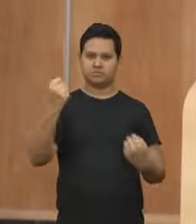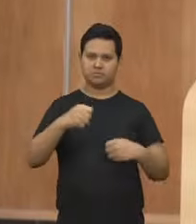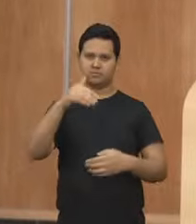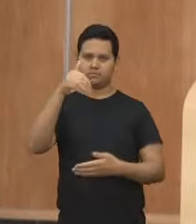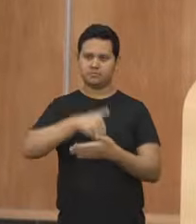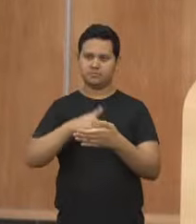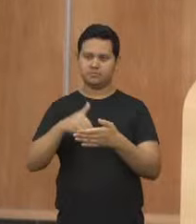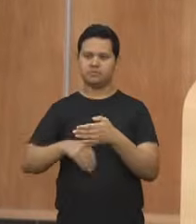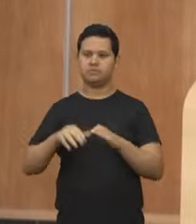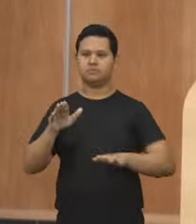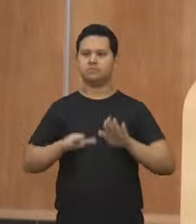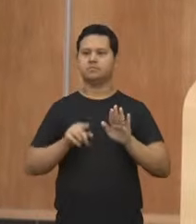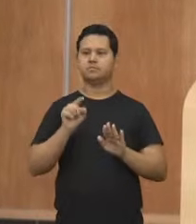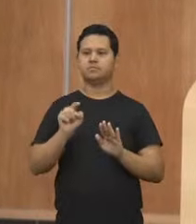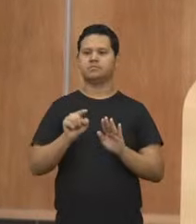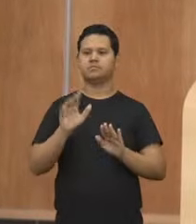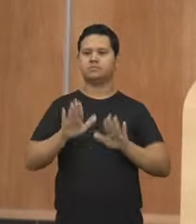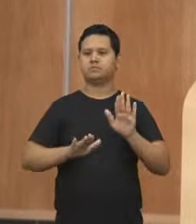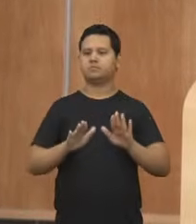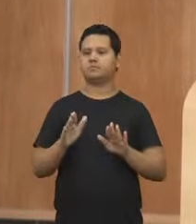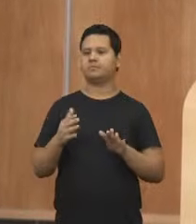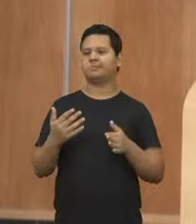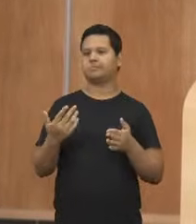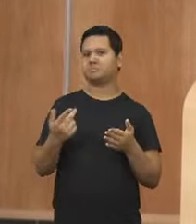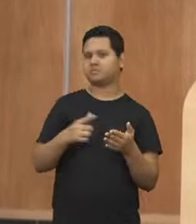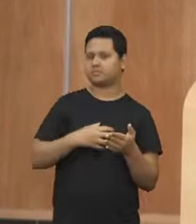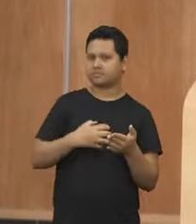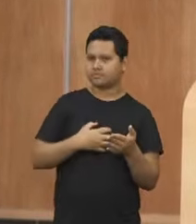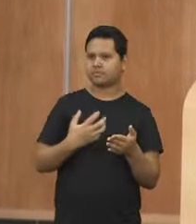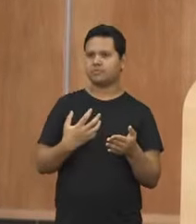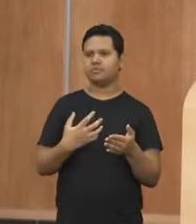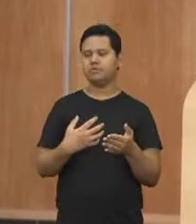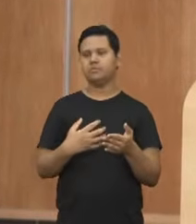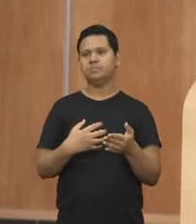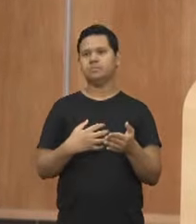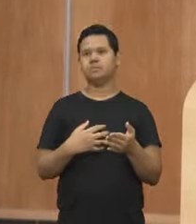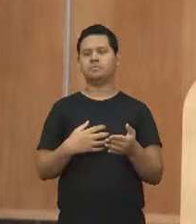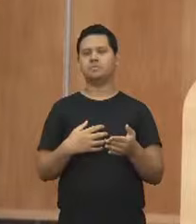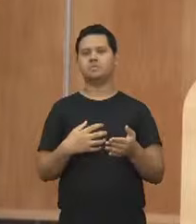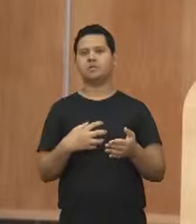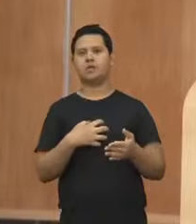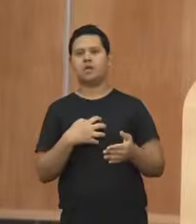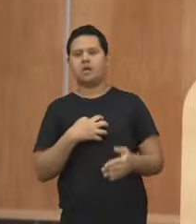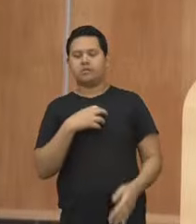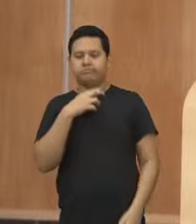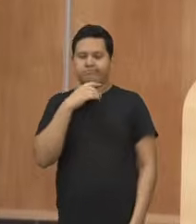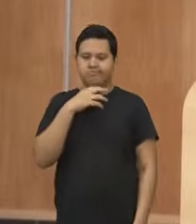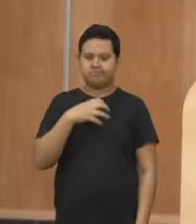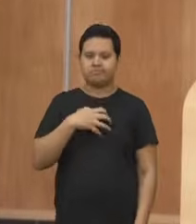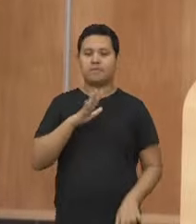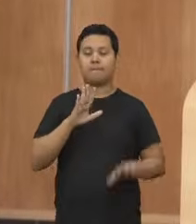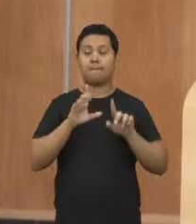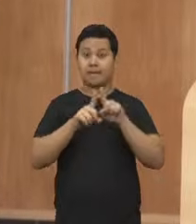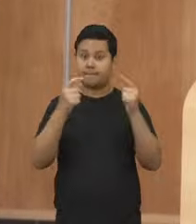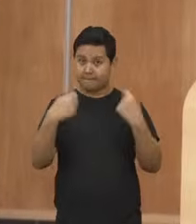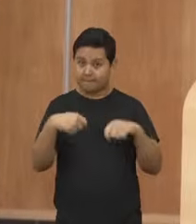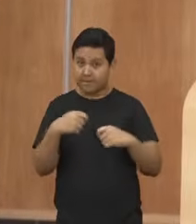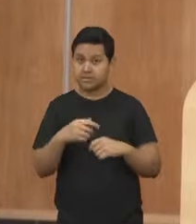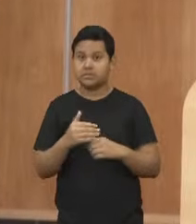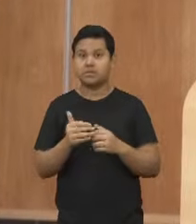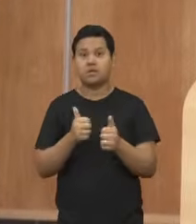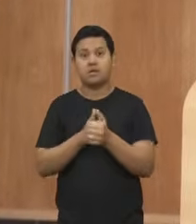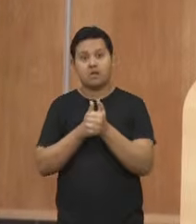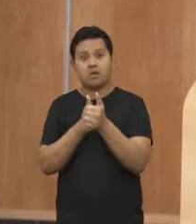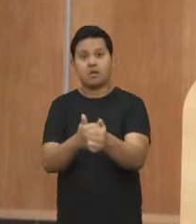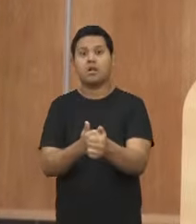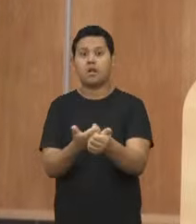leis, às vezes elas são impopulares, geram algum desconforto, mas a gente tem que pensar para frente, pensar no nosso município. Se